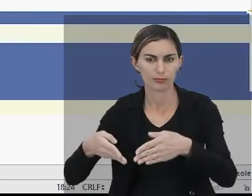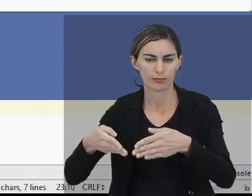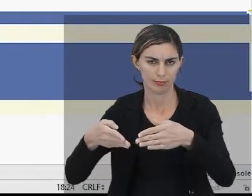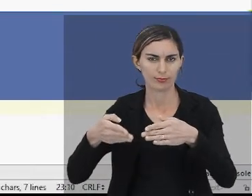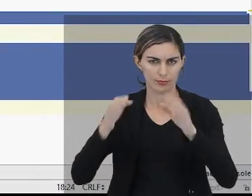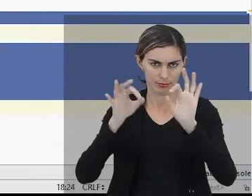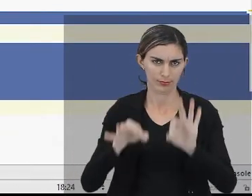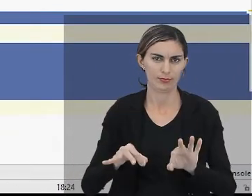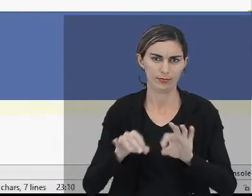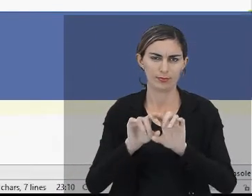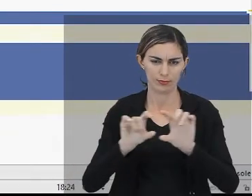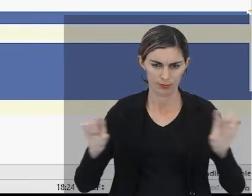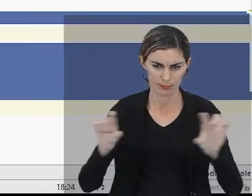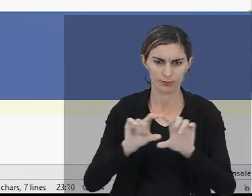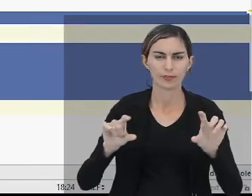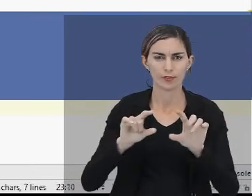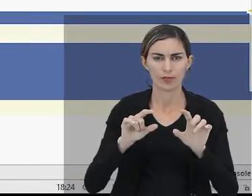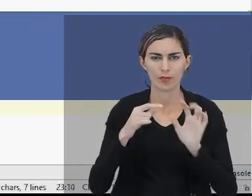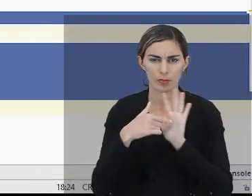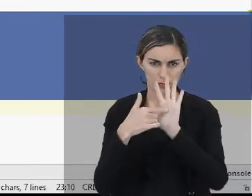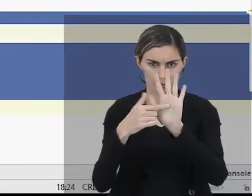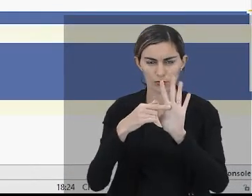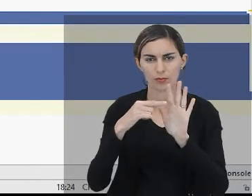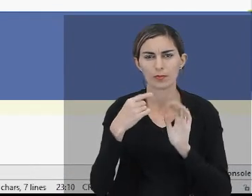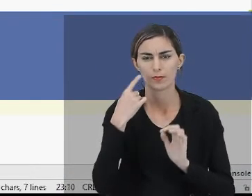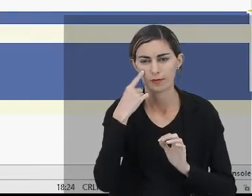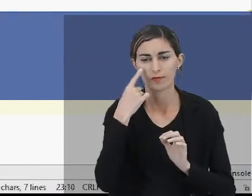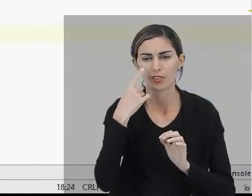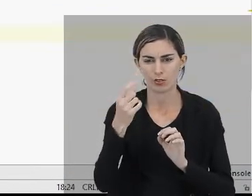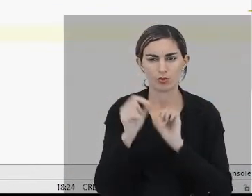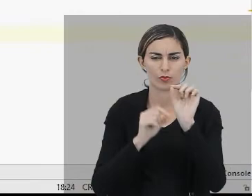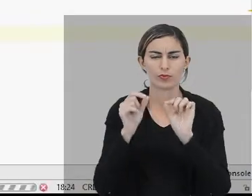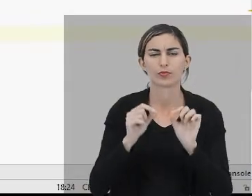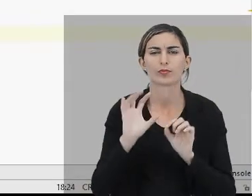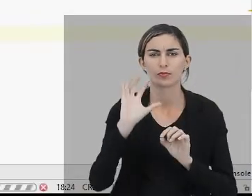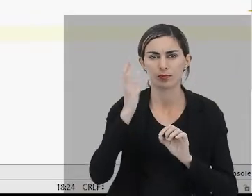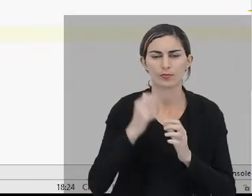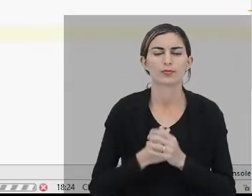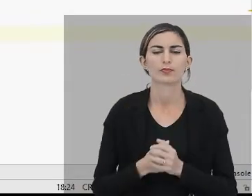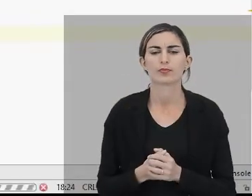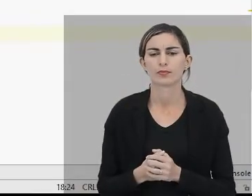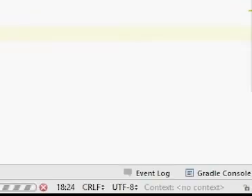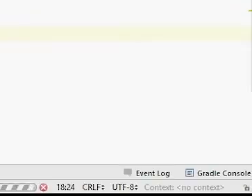certo? Então vamos rodar e ver no que vai dar.